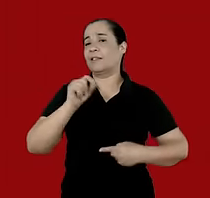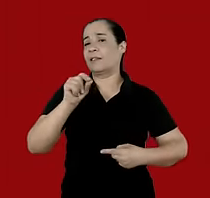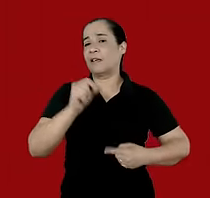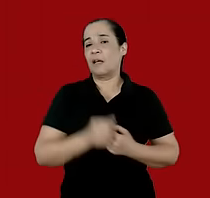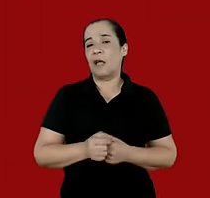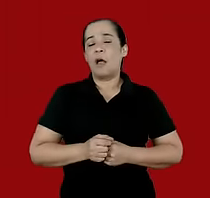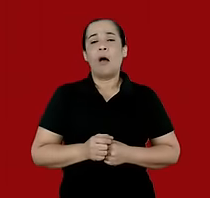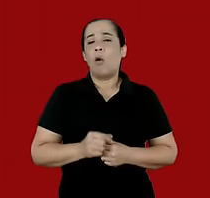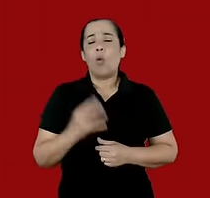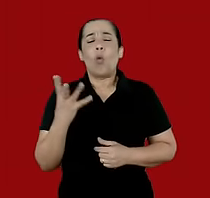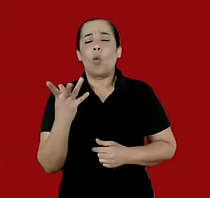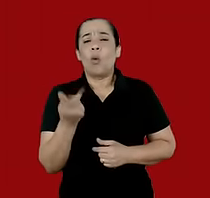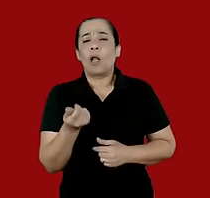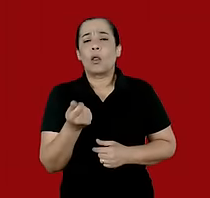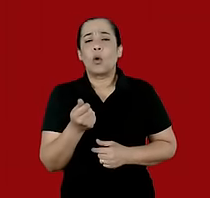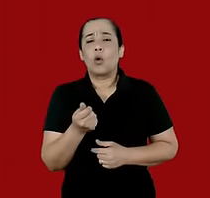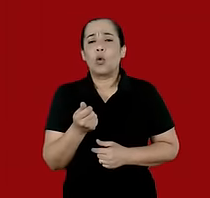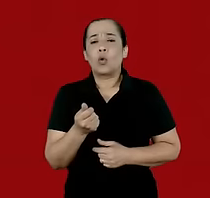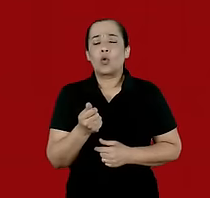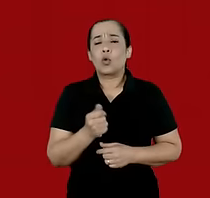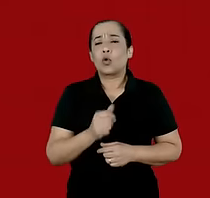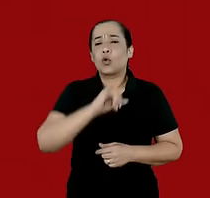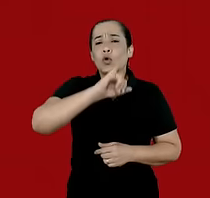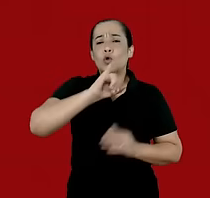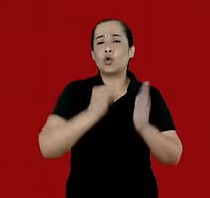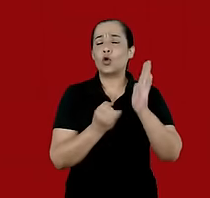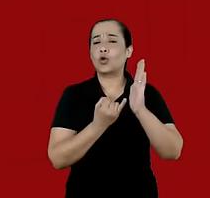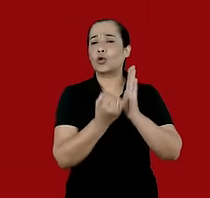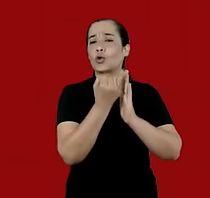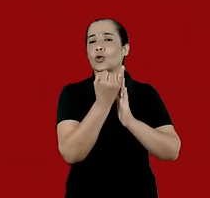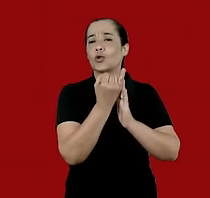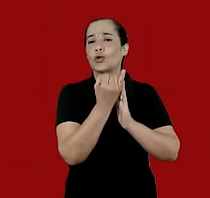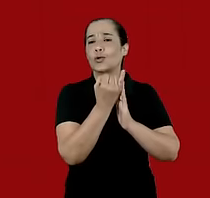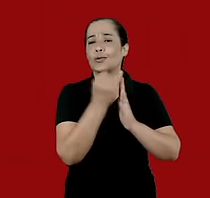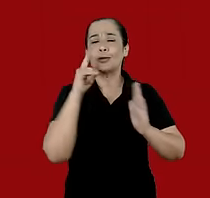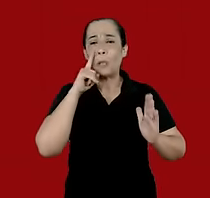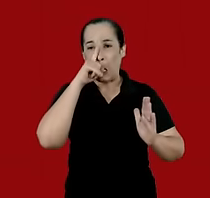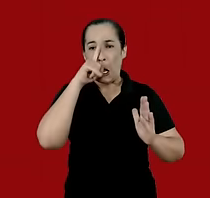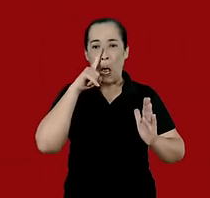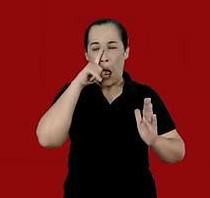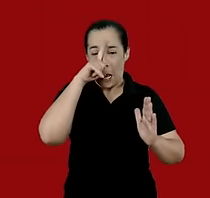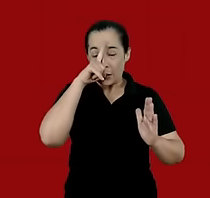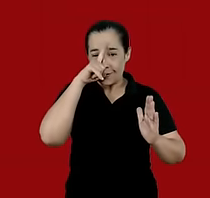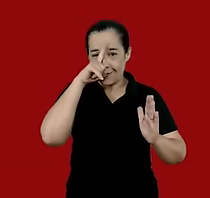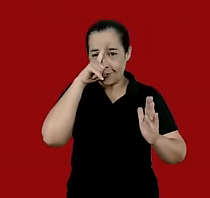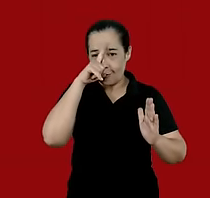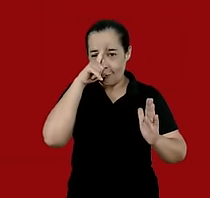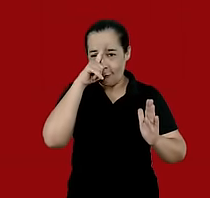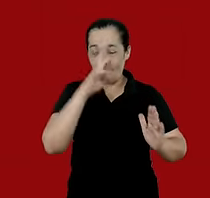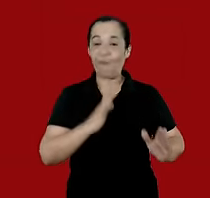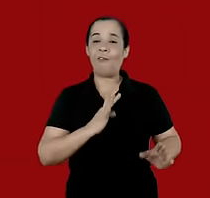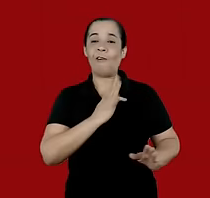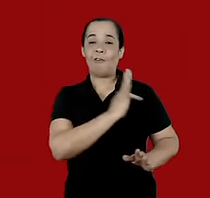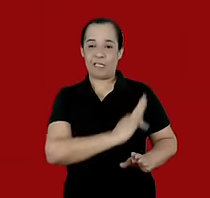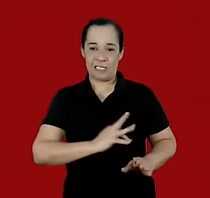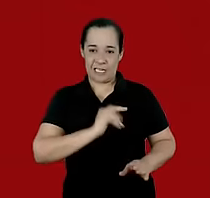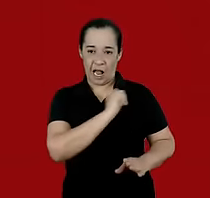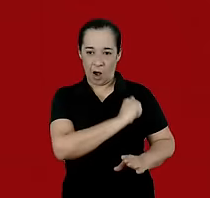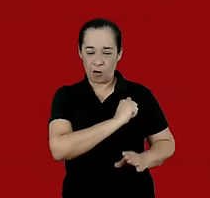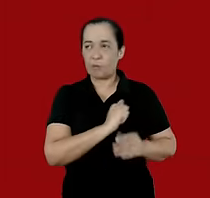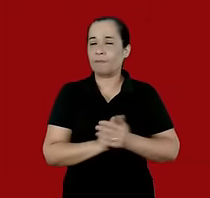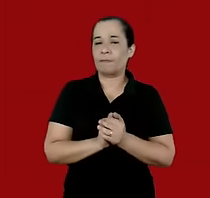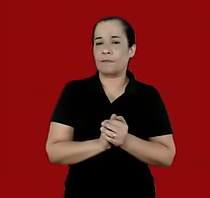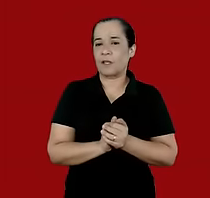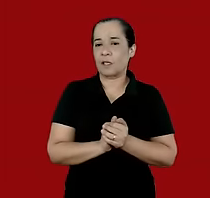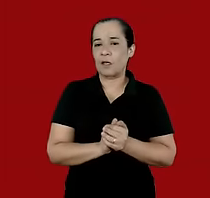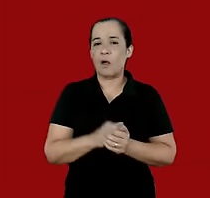juros americana mais alta é prêmio de risco por fiscal de todo de todo o mundo desenvolvido né o os Estados Unidos